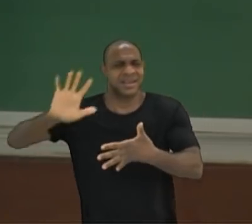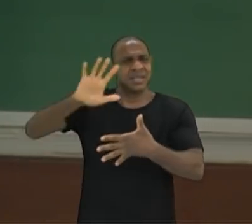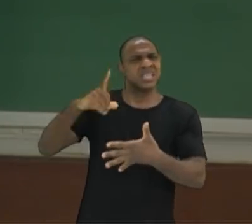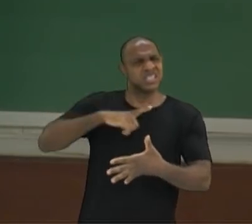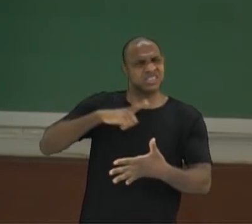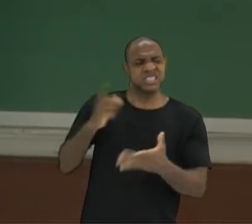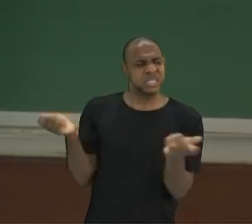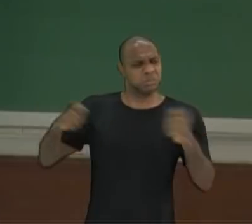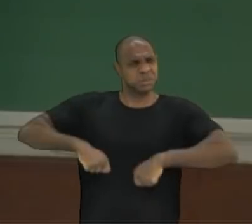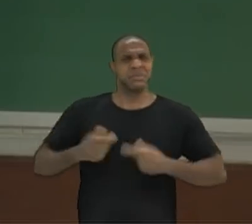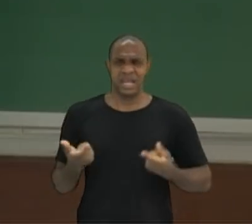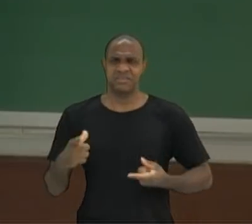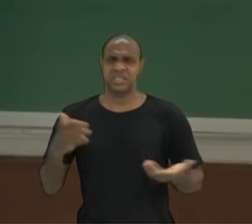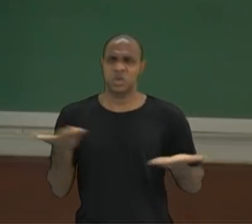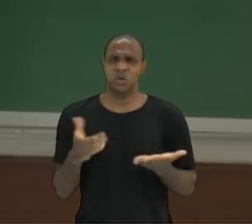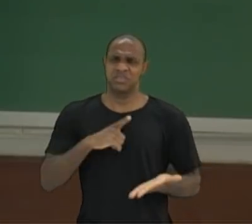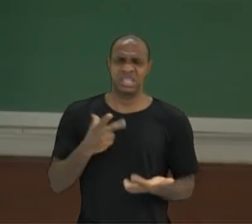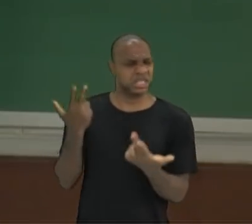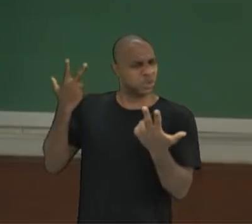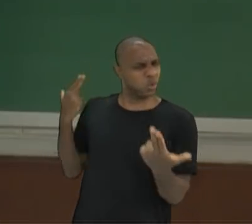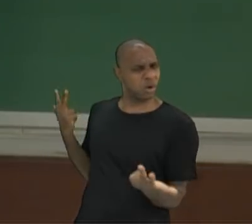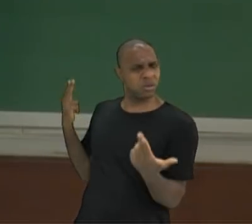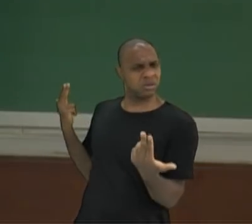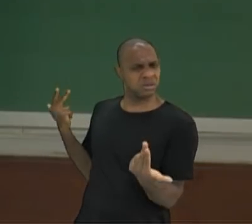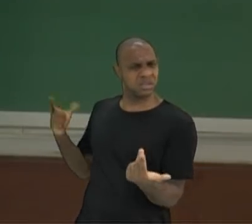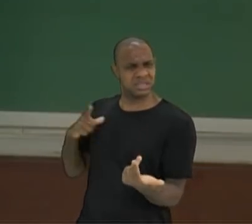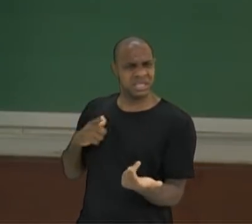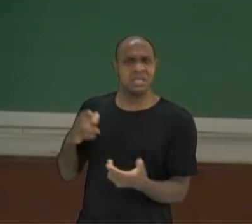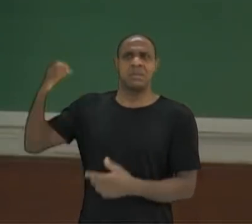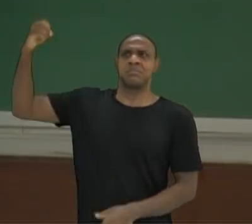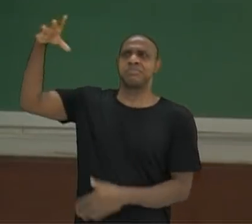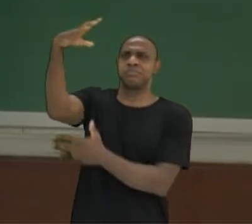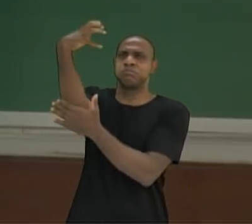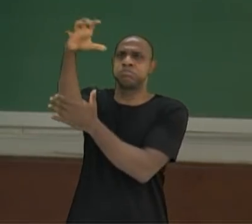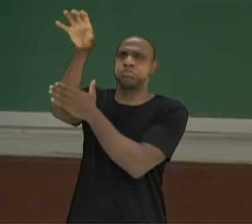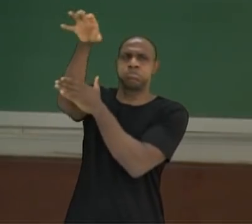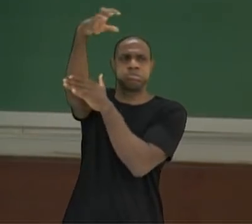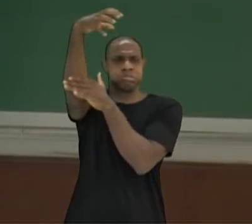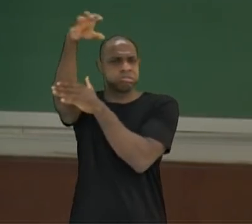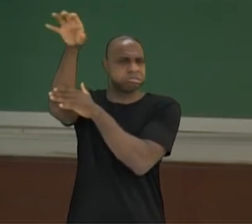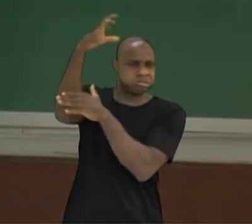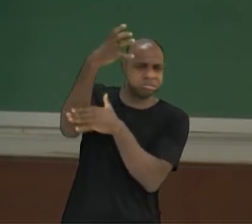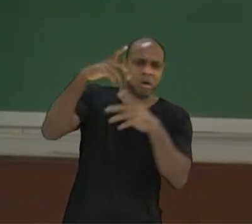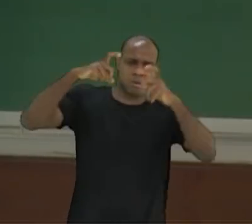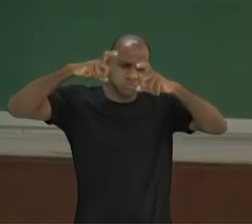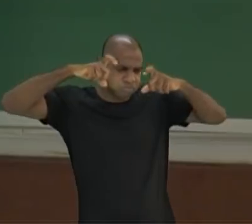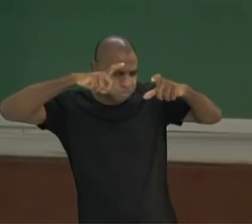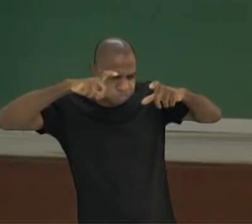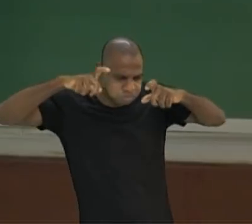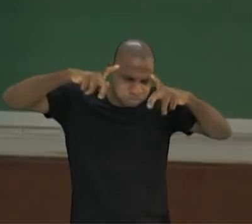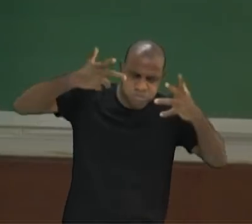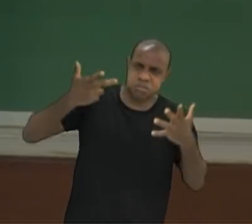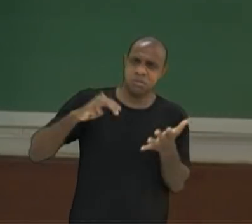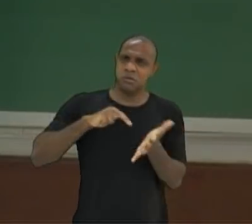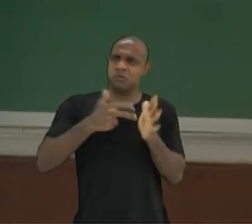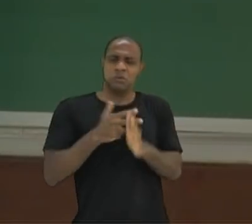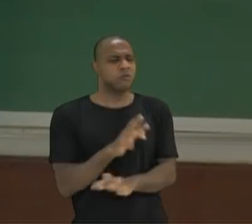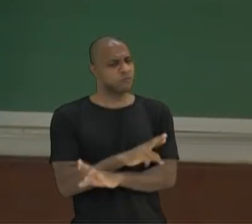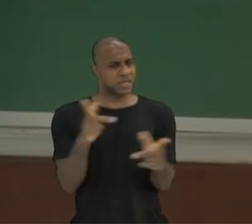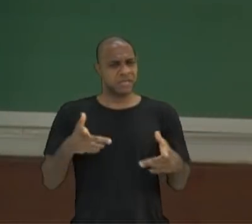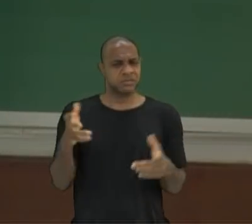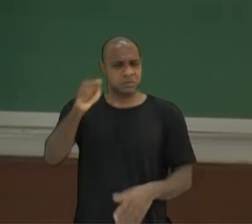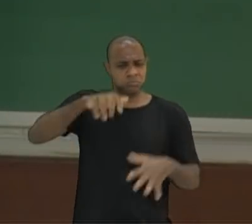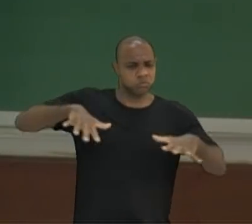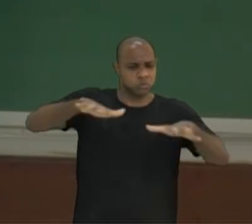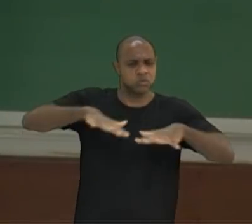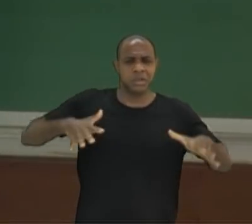existiam essas possibilidades que a gente tem hoje? Da imagem de satélite, de uma fotografia aérea, de uma representação diferente do